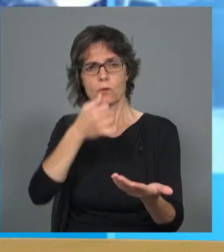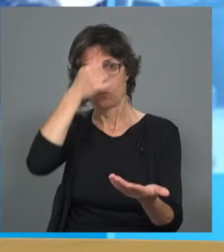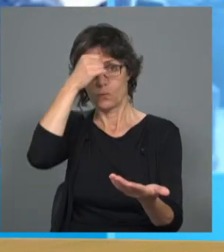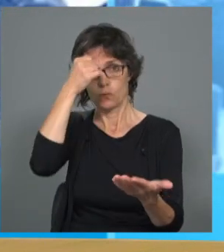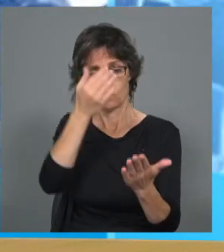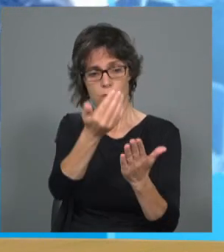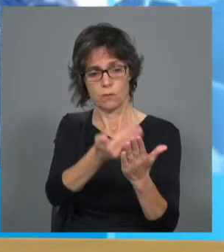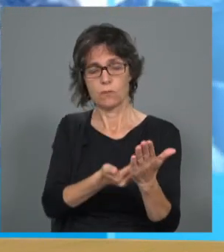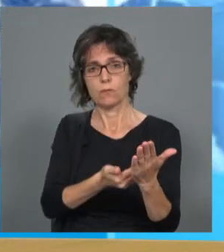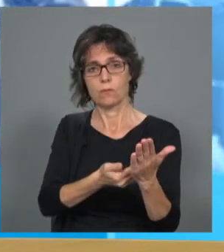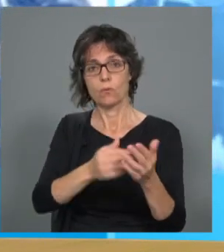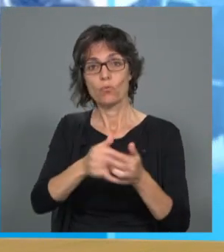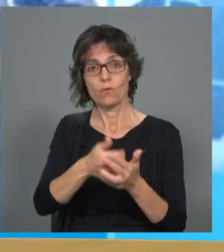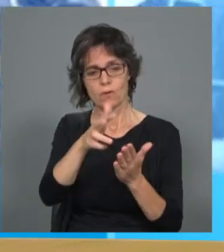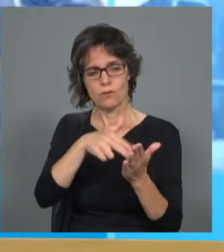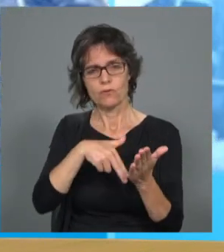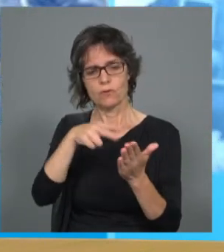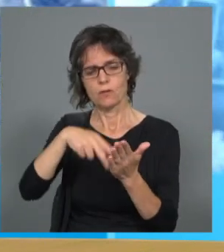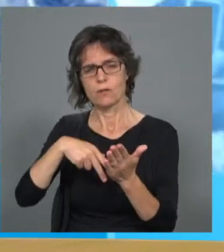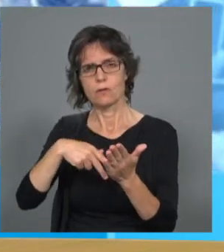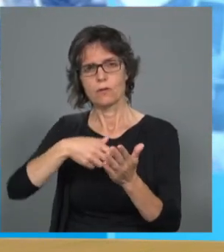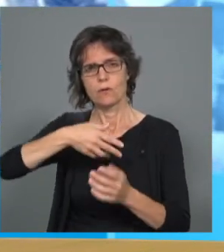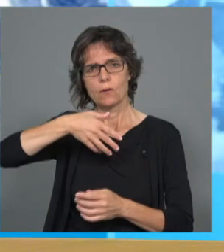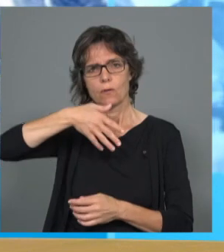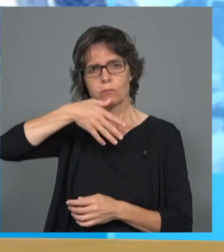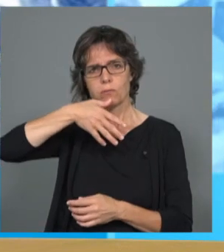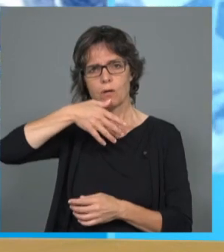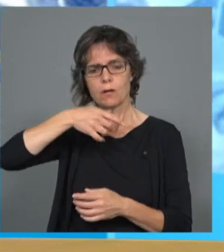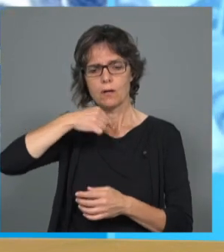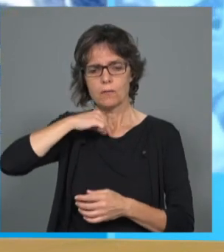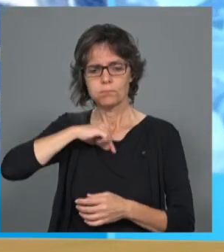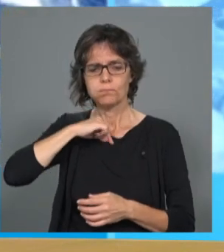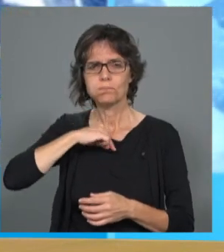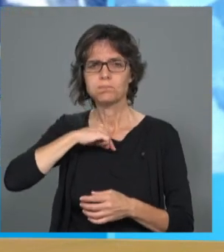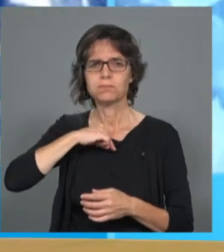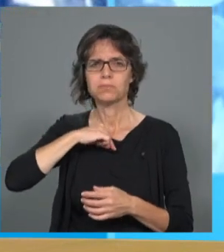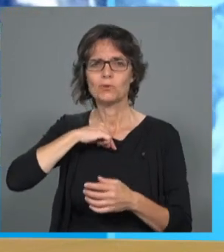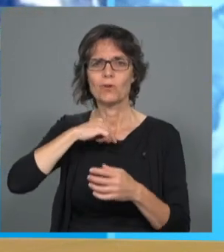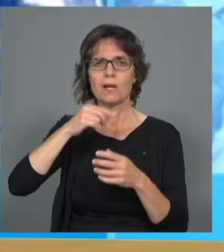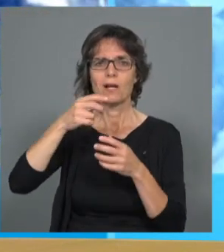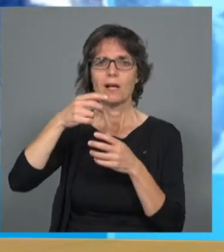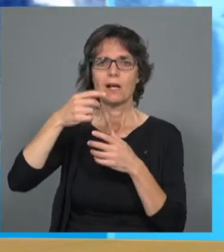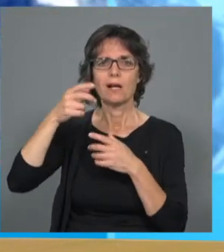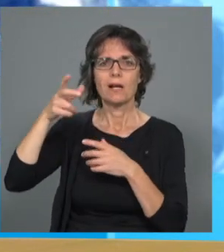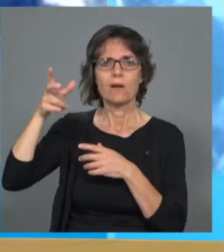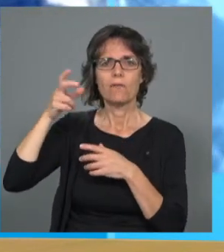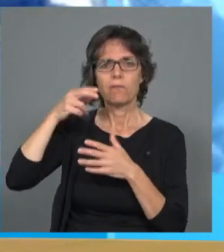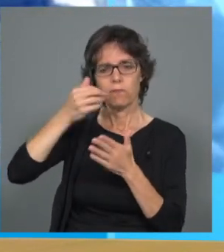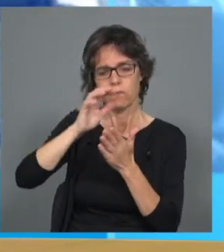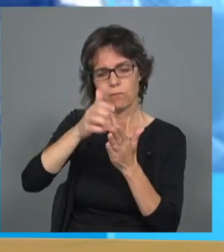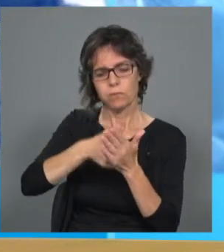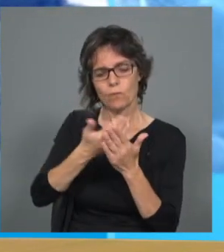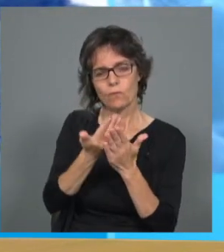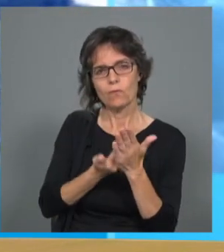do Evangelho, permitindo-nos a cada um de nós sentir no coração, voltamos à questão do coração, não é? Sentir no coração o que é que